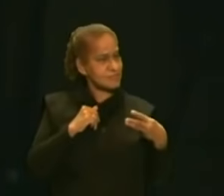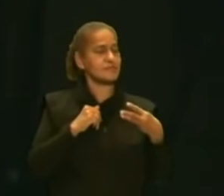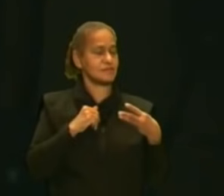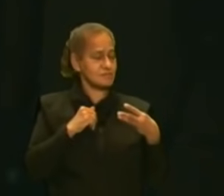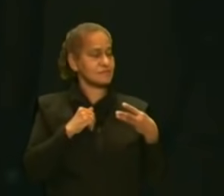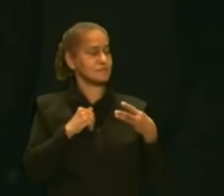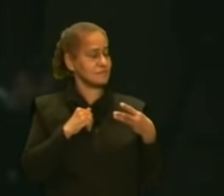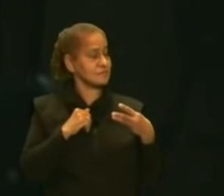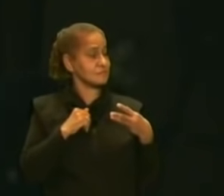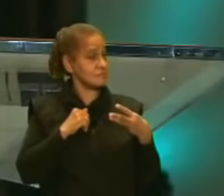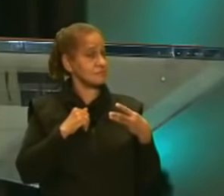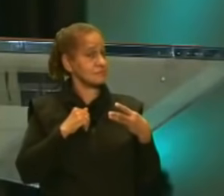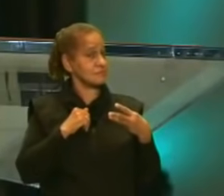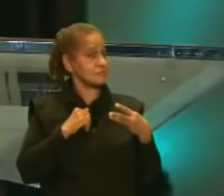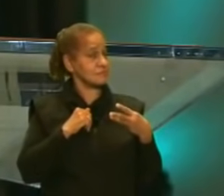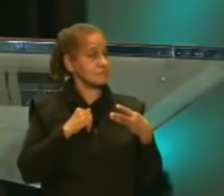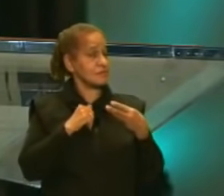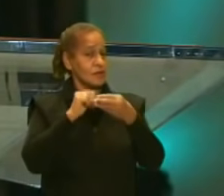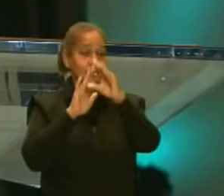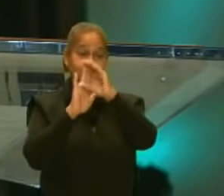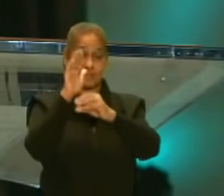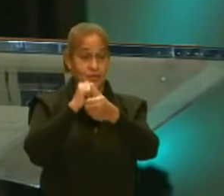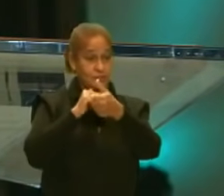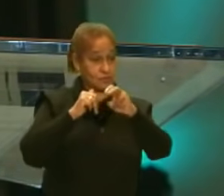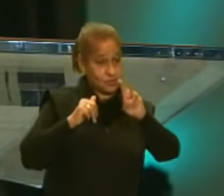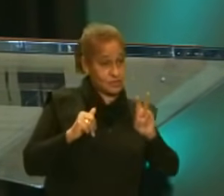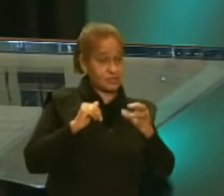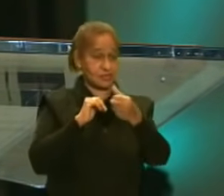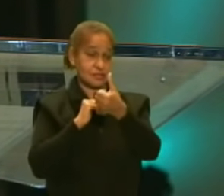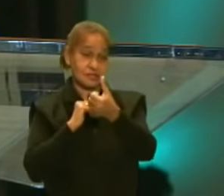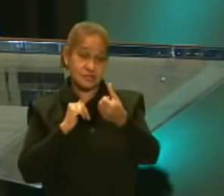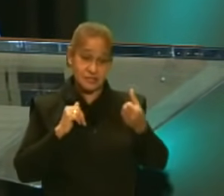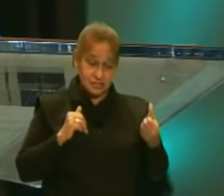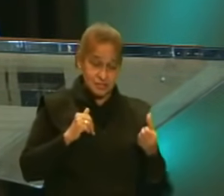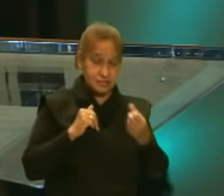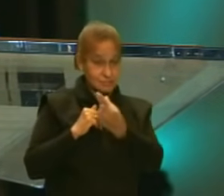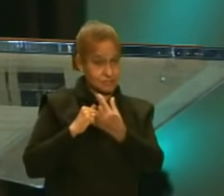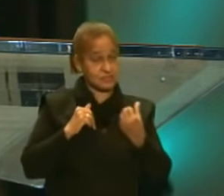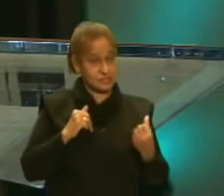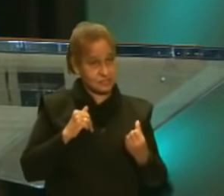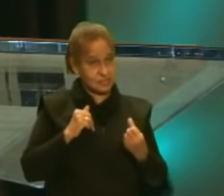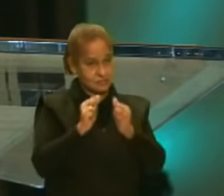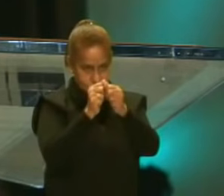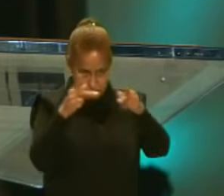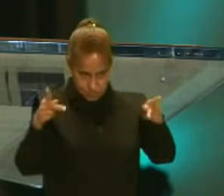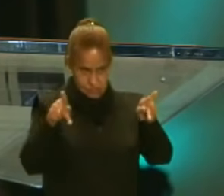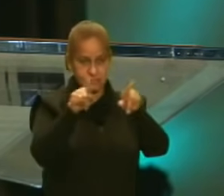capítulo 15, no capítulo 16, do livro do